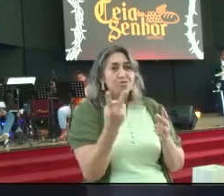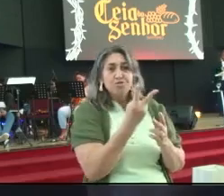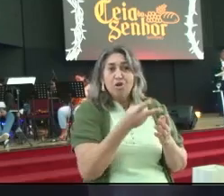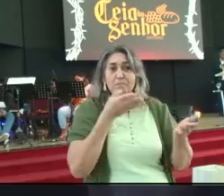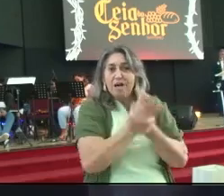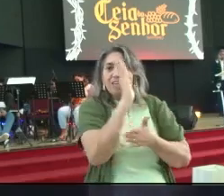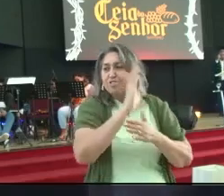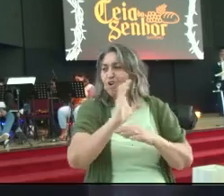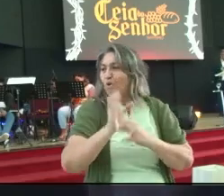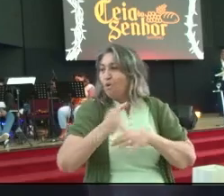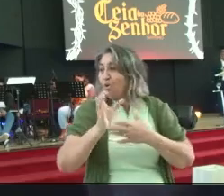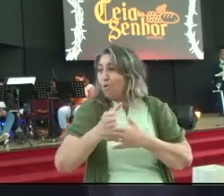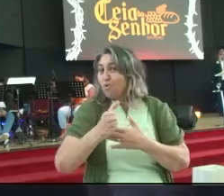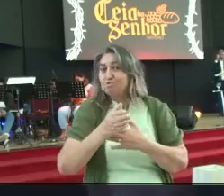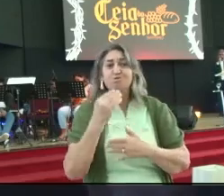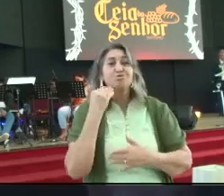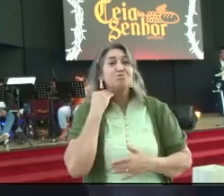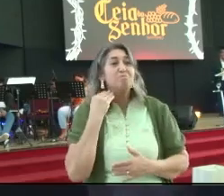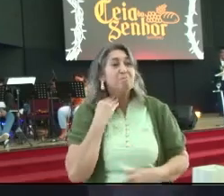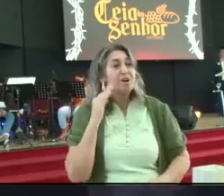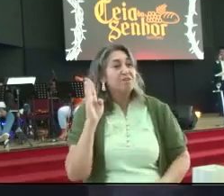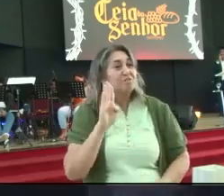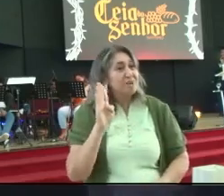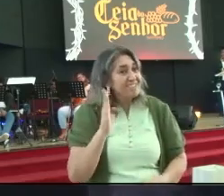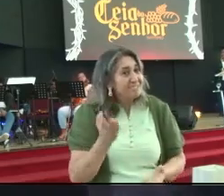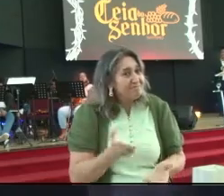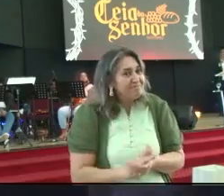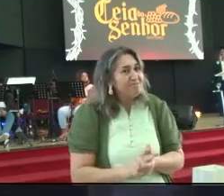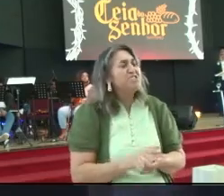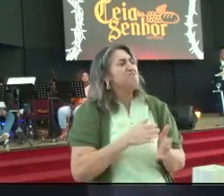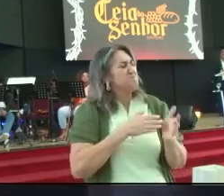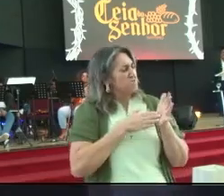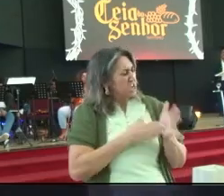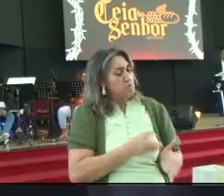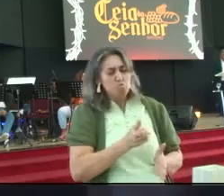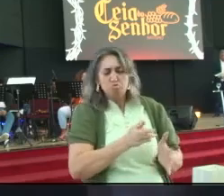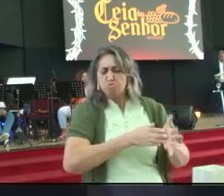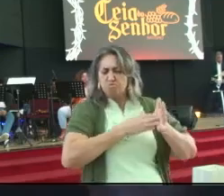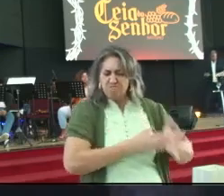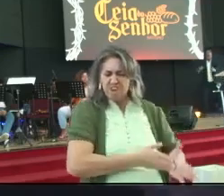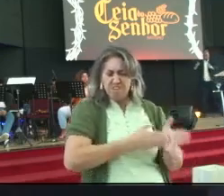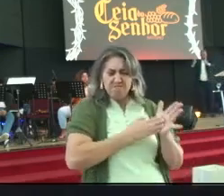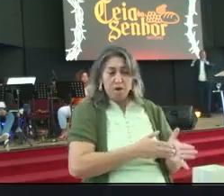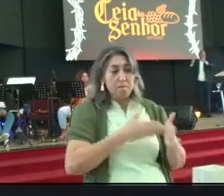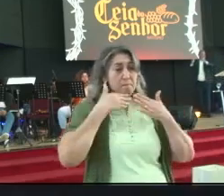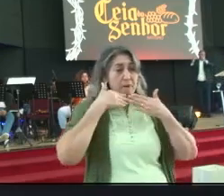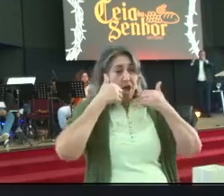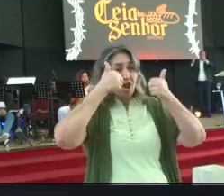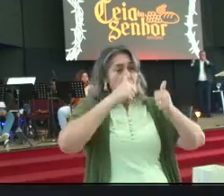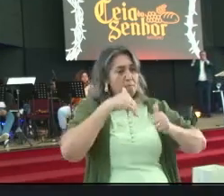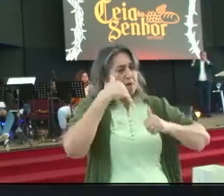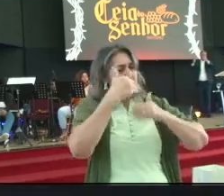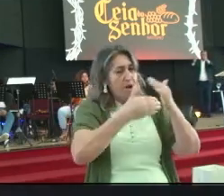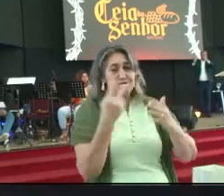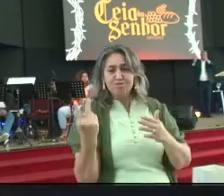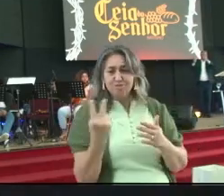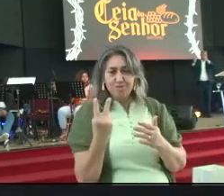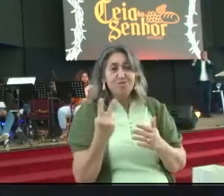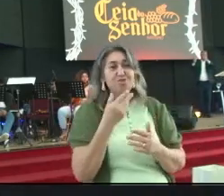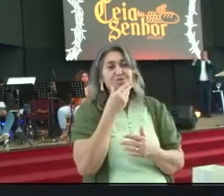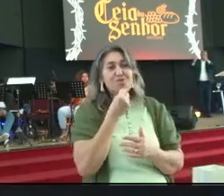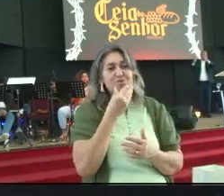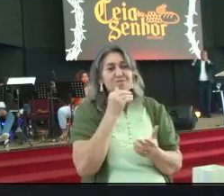Brasil. Todos os meses, fiel, fiel, fiel. Melhorou um pouquinho,